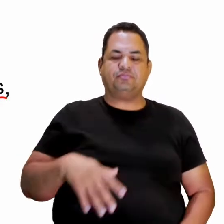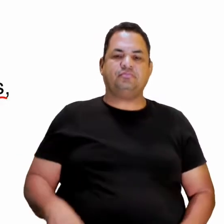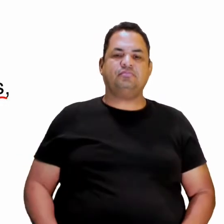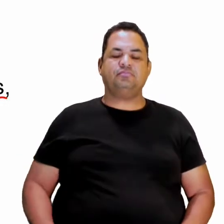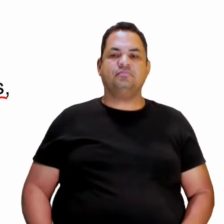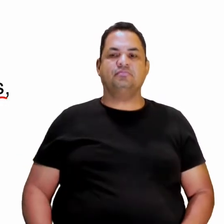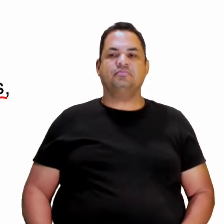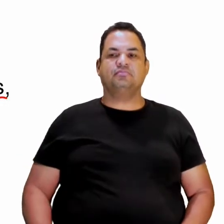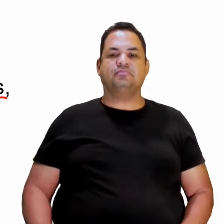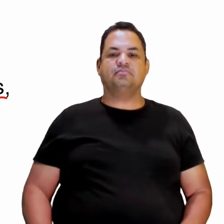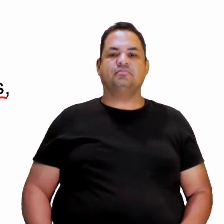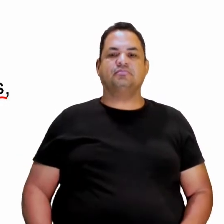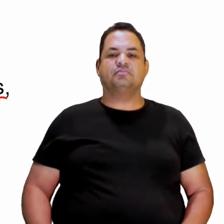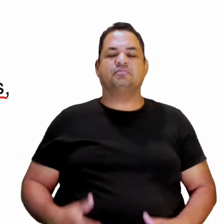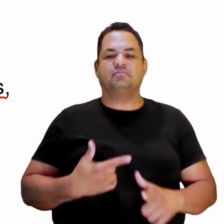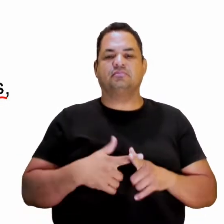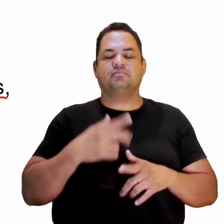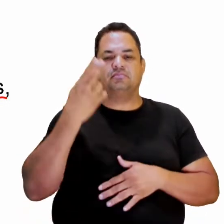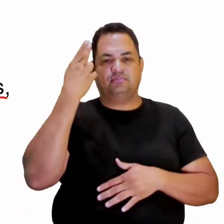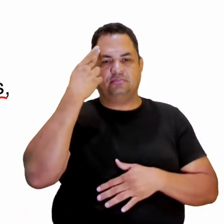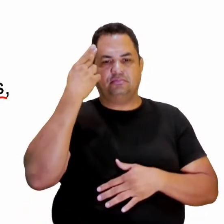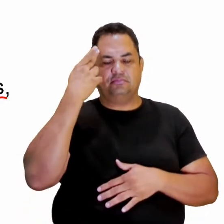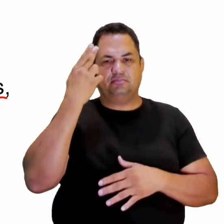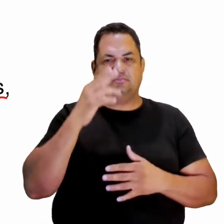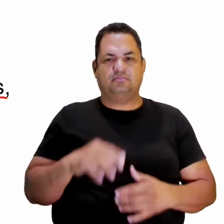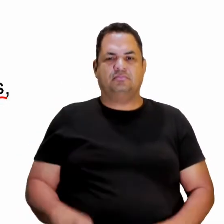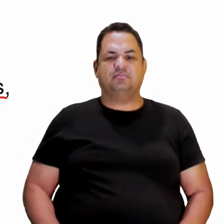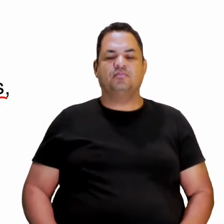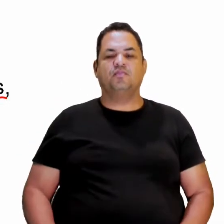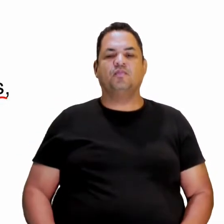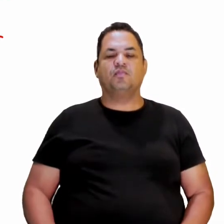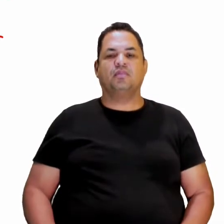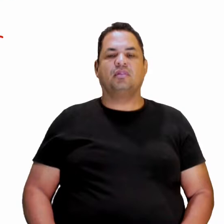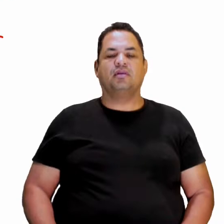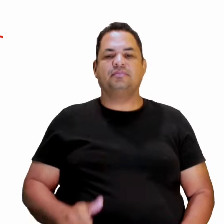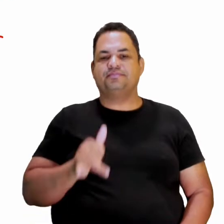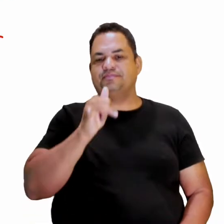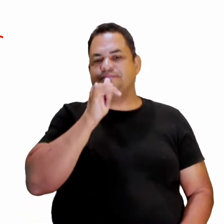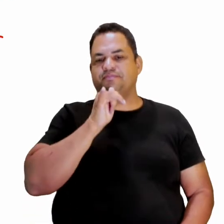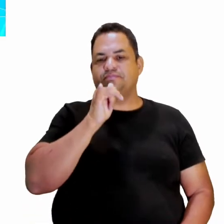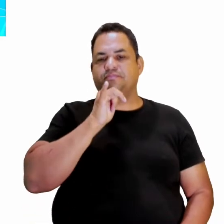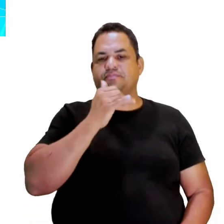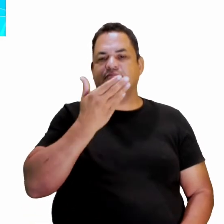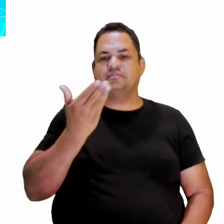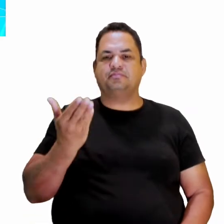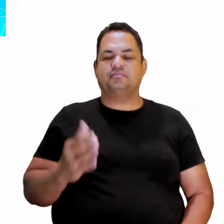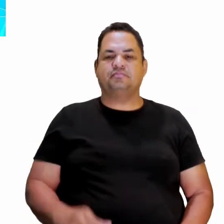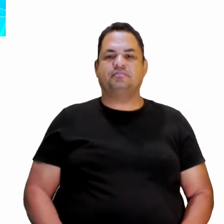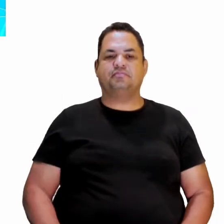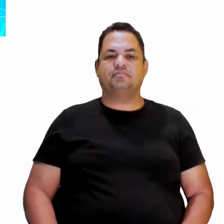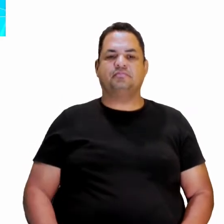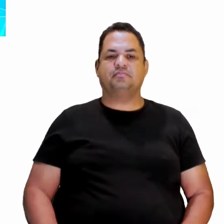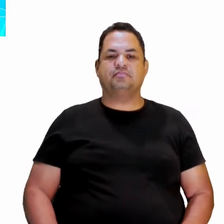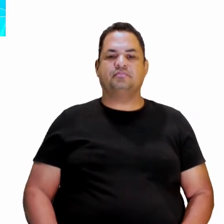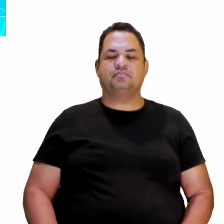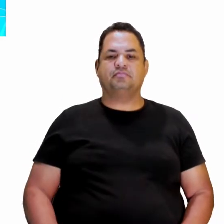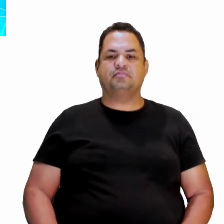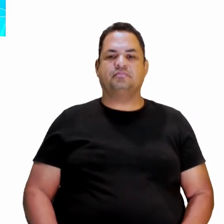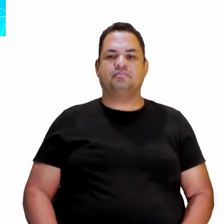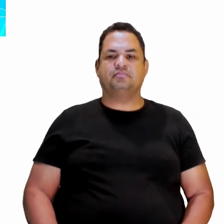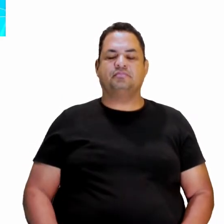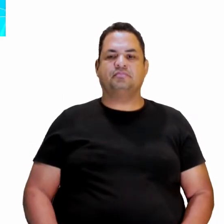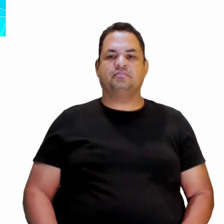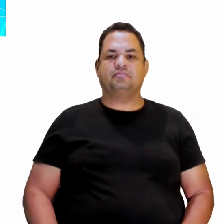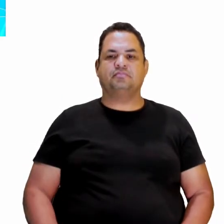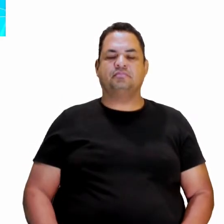são desastres naturais, and extreme weather, como, por exemplo, essa questão do snowstorm, né, que